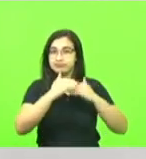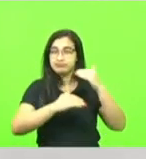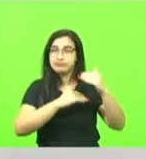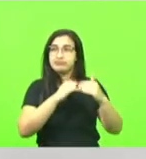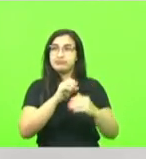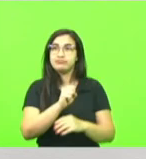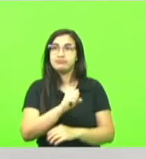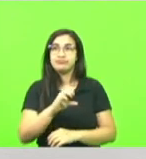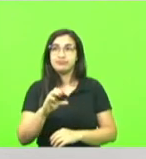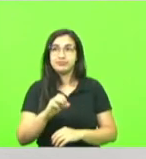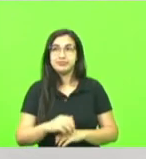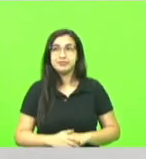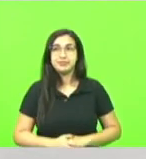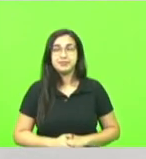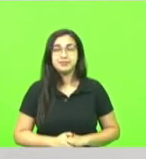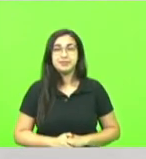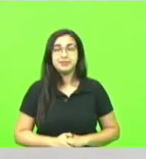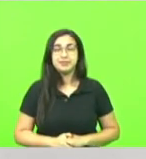Catarina.